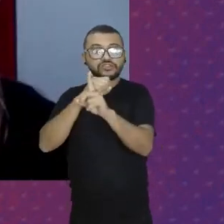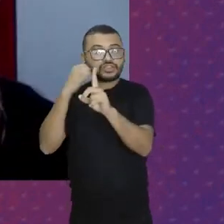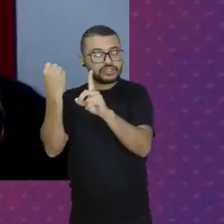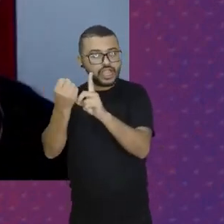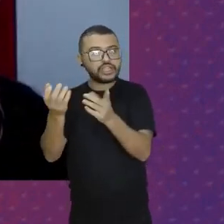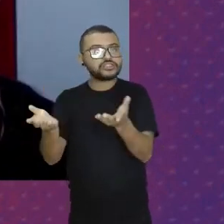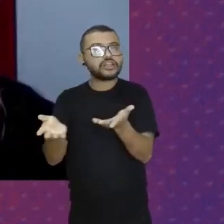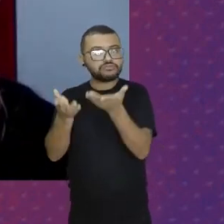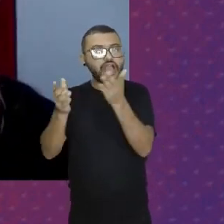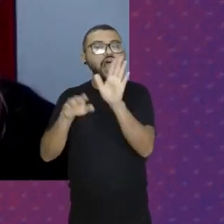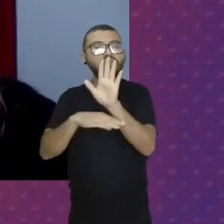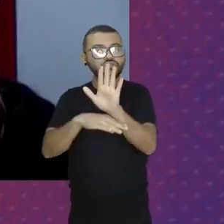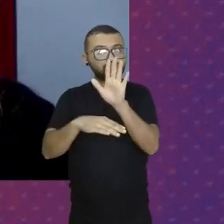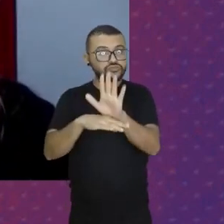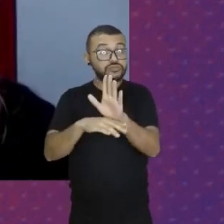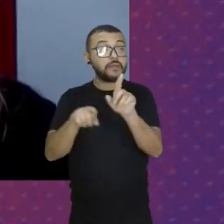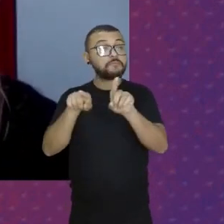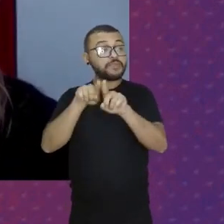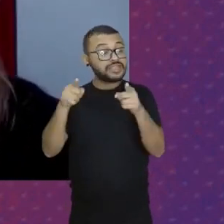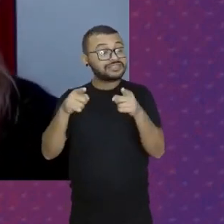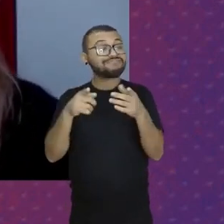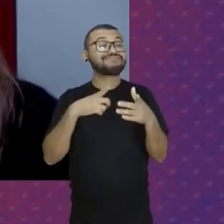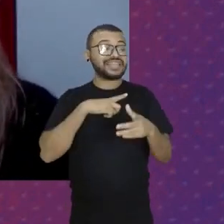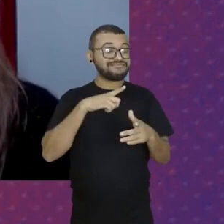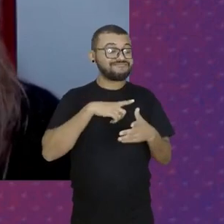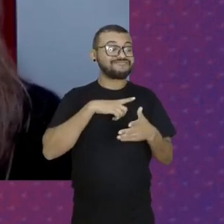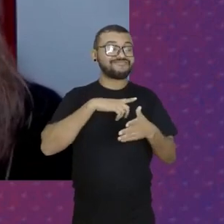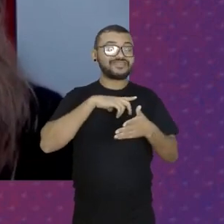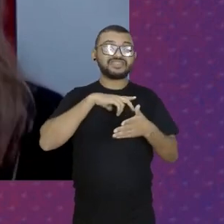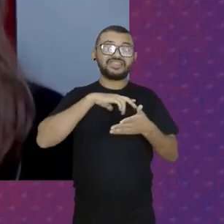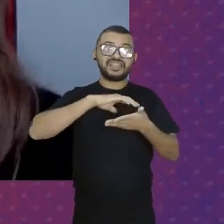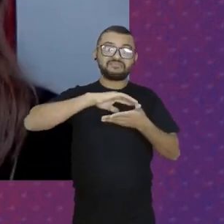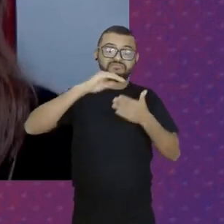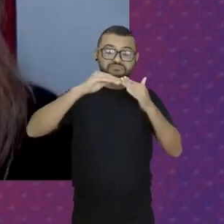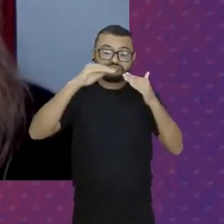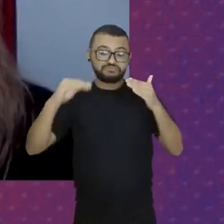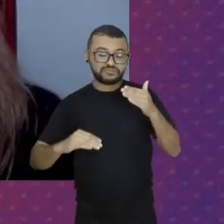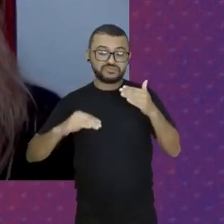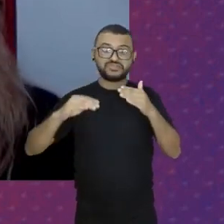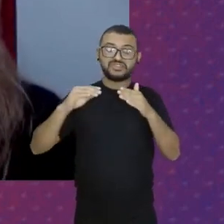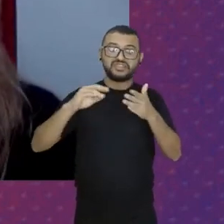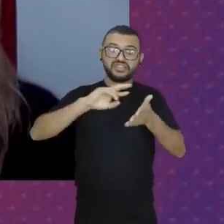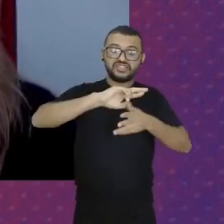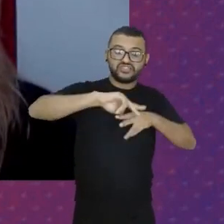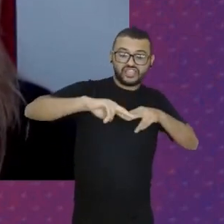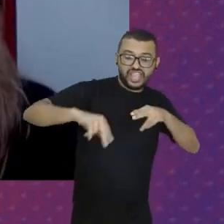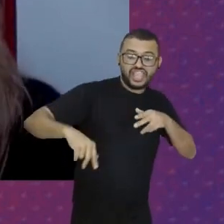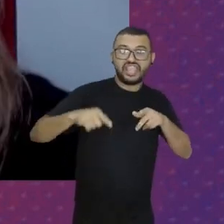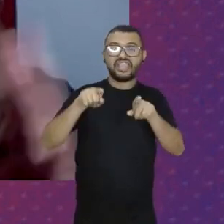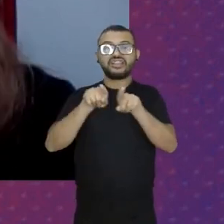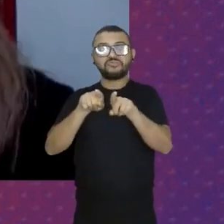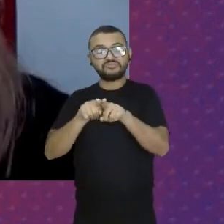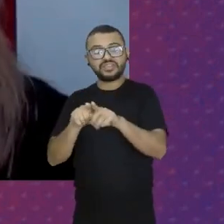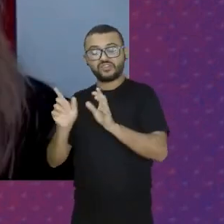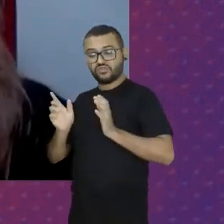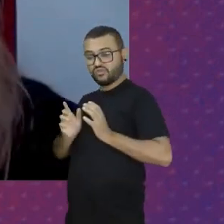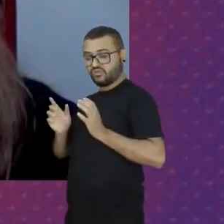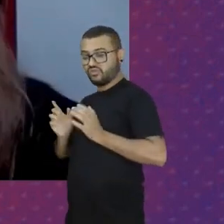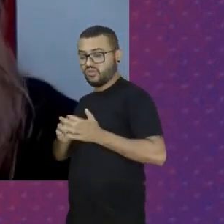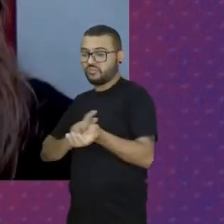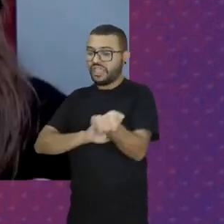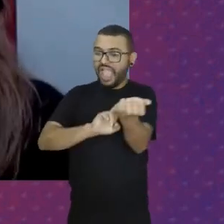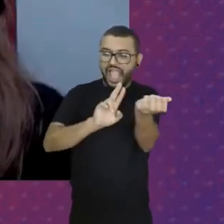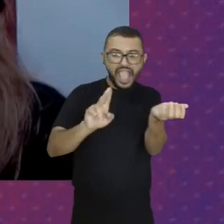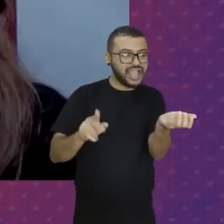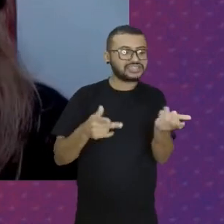que ele é organizado a partir de desigualdades, que são desigualdades ao mesmo tempo de gênero, de raça e de classe. Que não dá para a gente